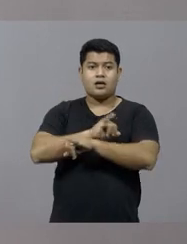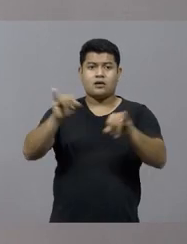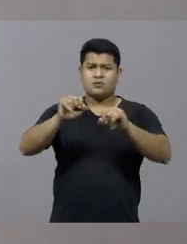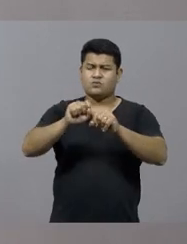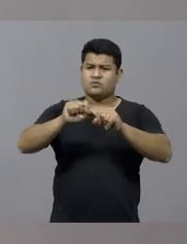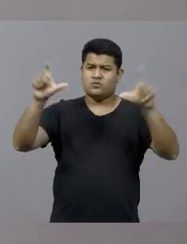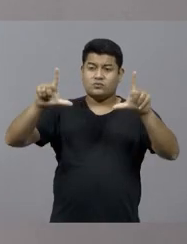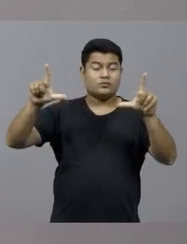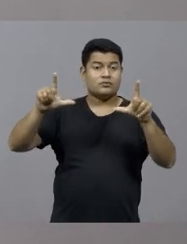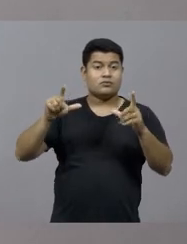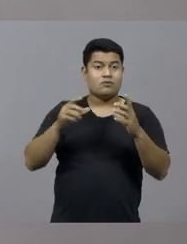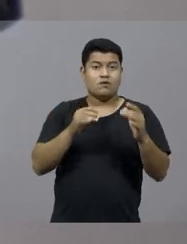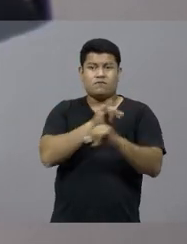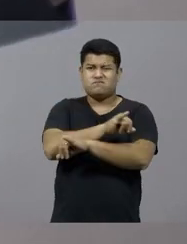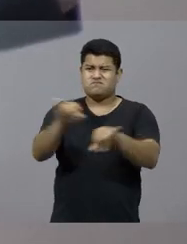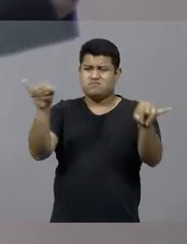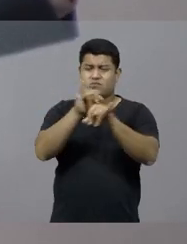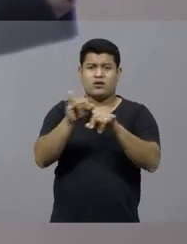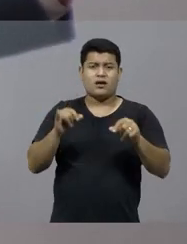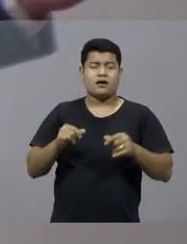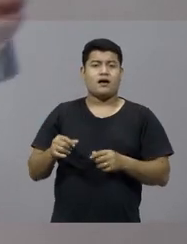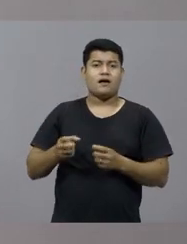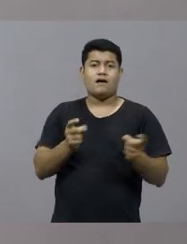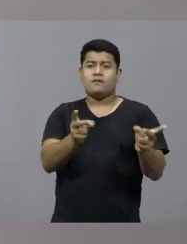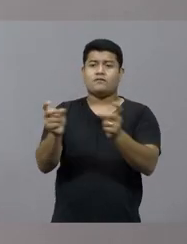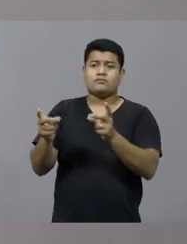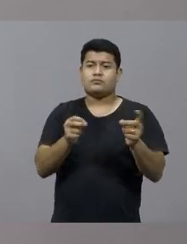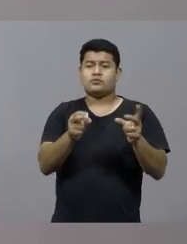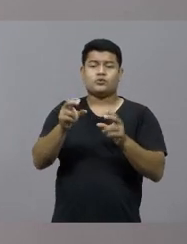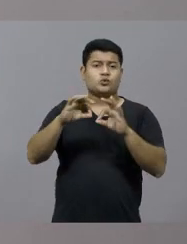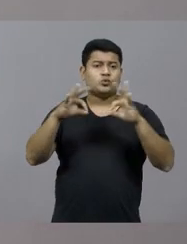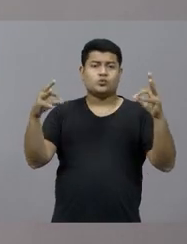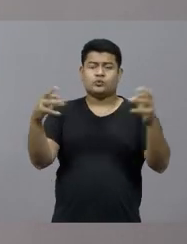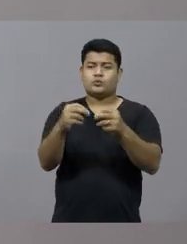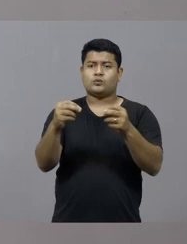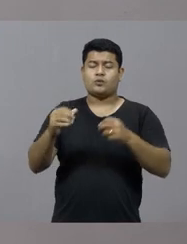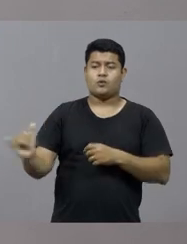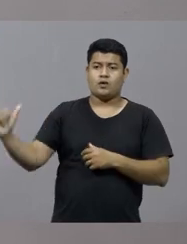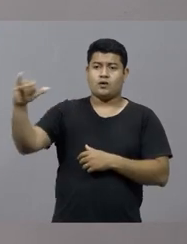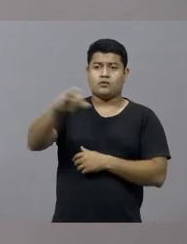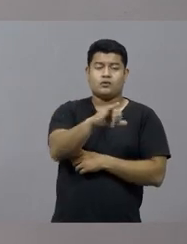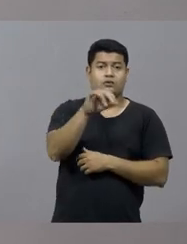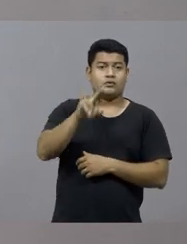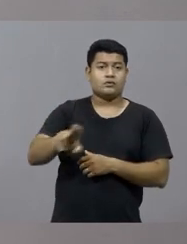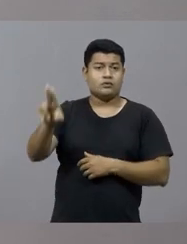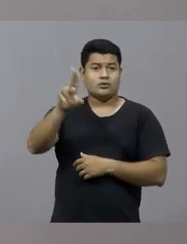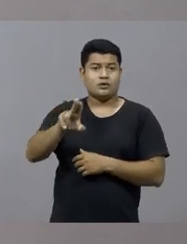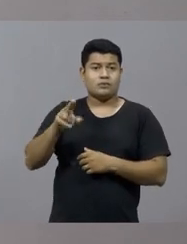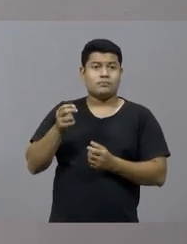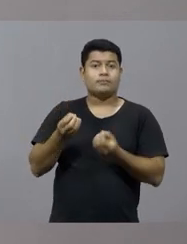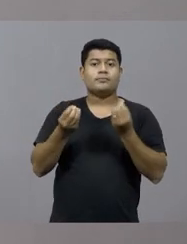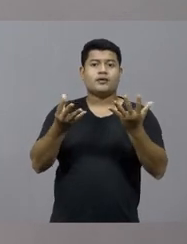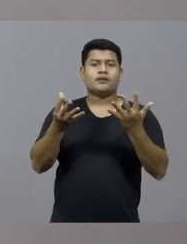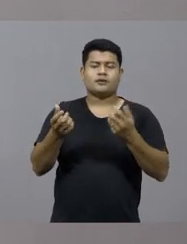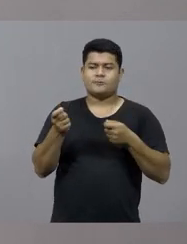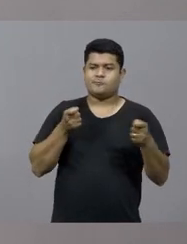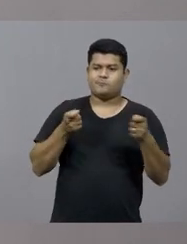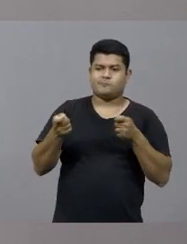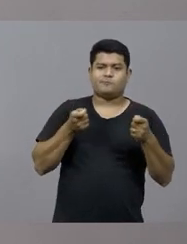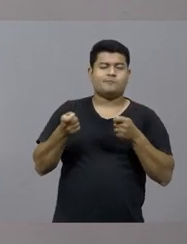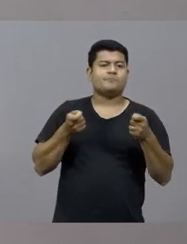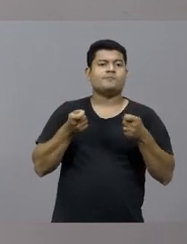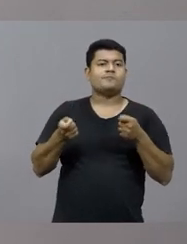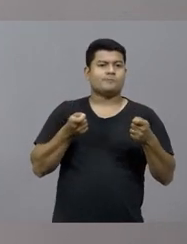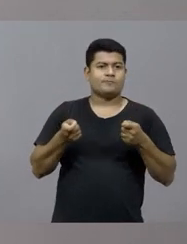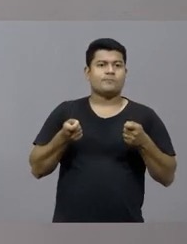todos os aviões usados para o transporte dele para economizar para o Estado, que ele iria